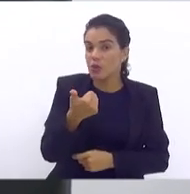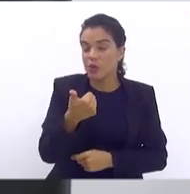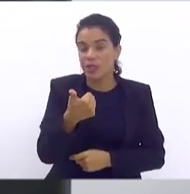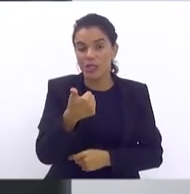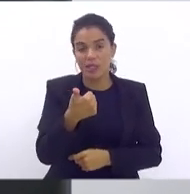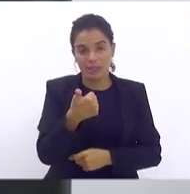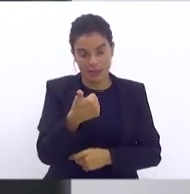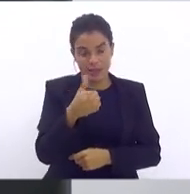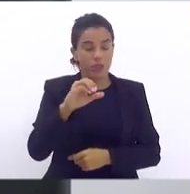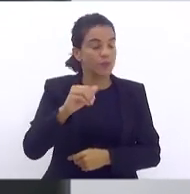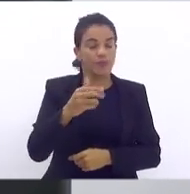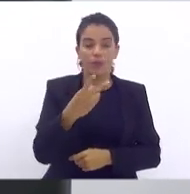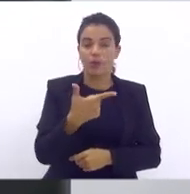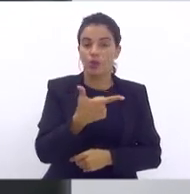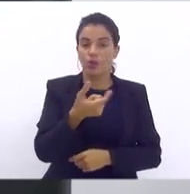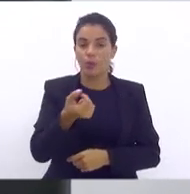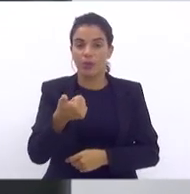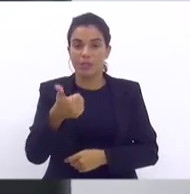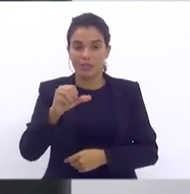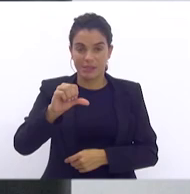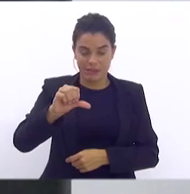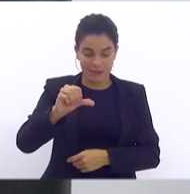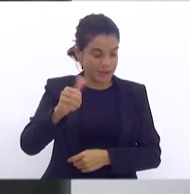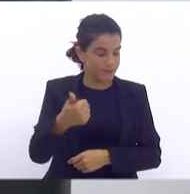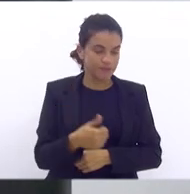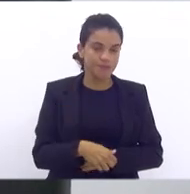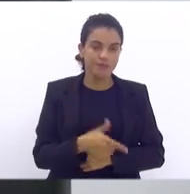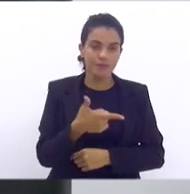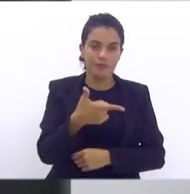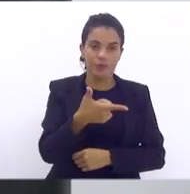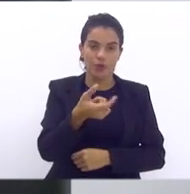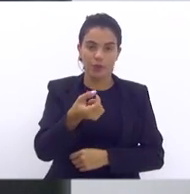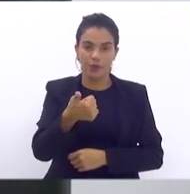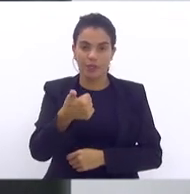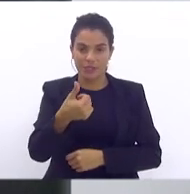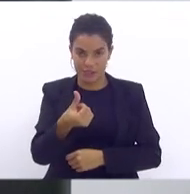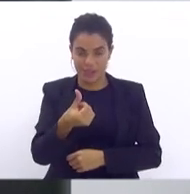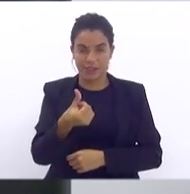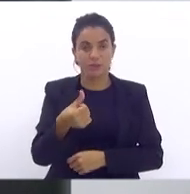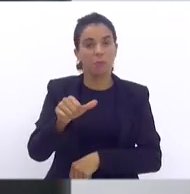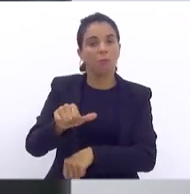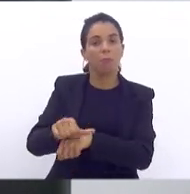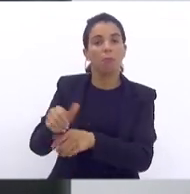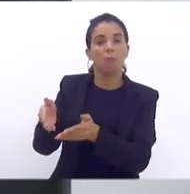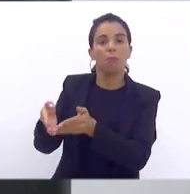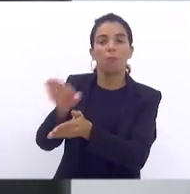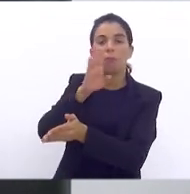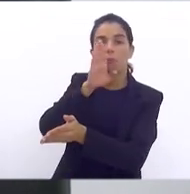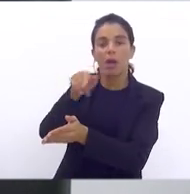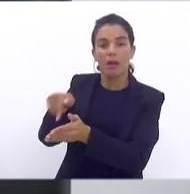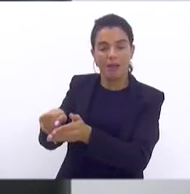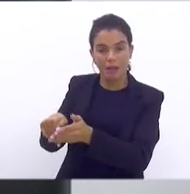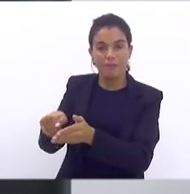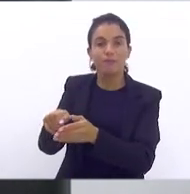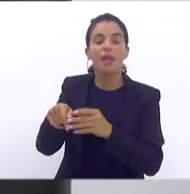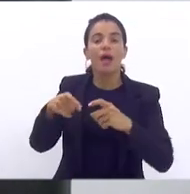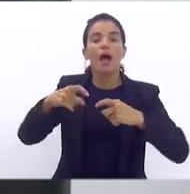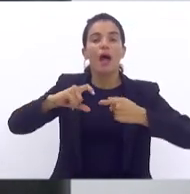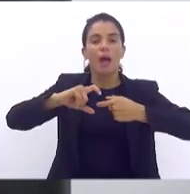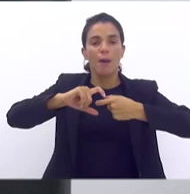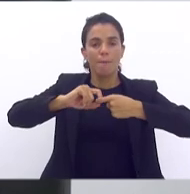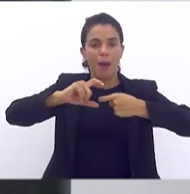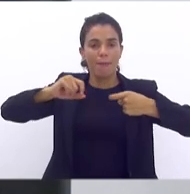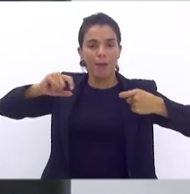dois tripulantes apenas tomando conta do navio que estava parado desde 2016. Quando a amarra da âncora